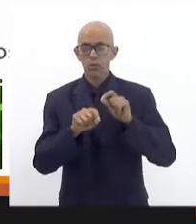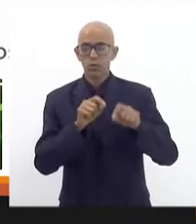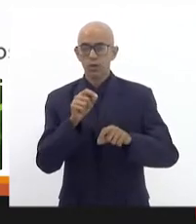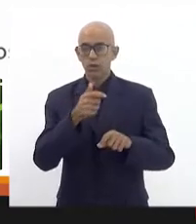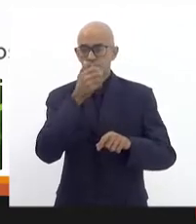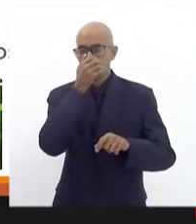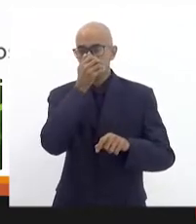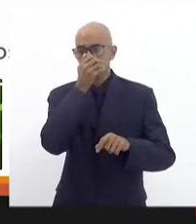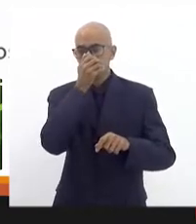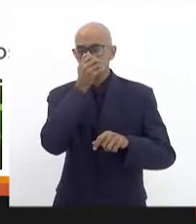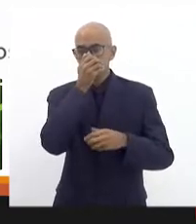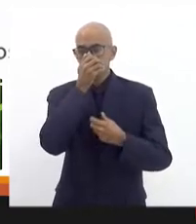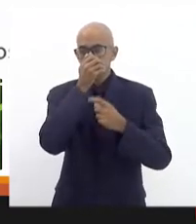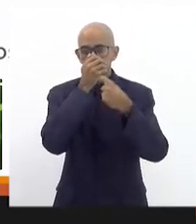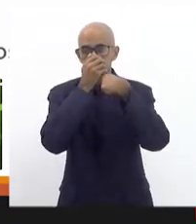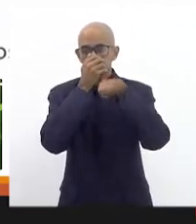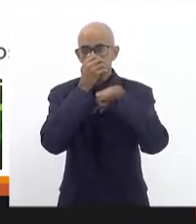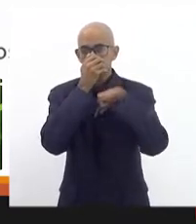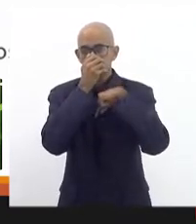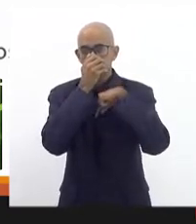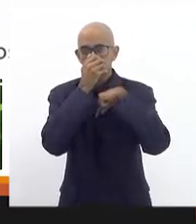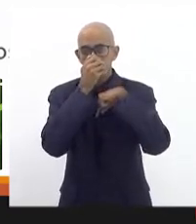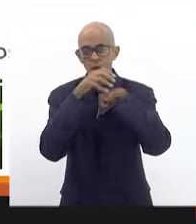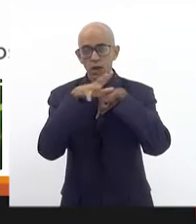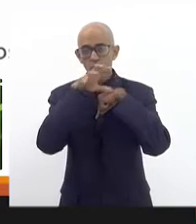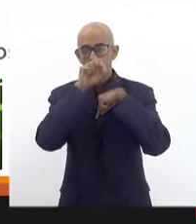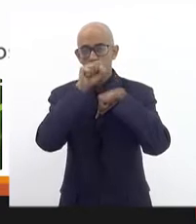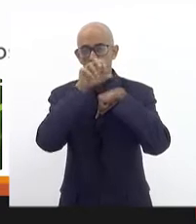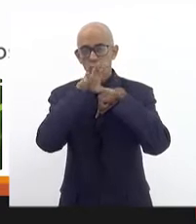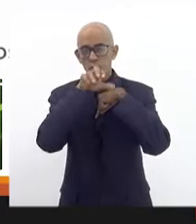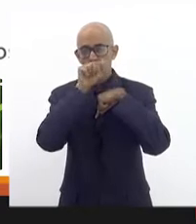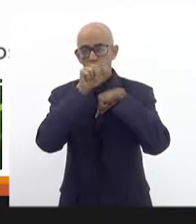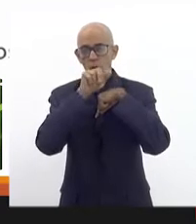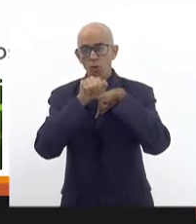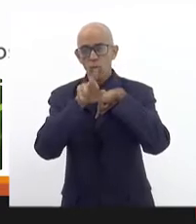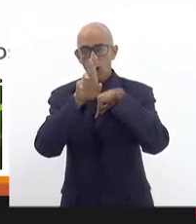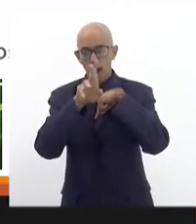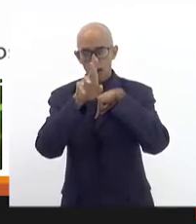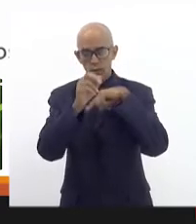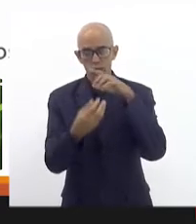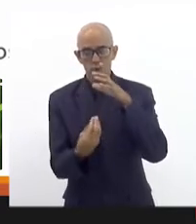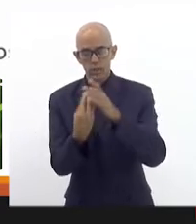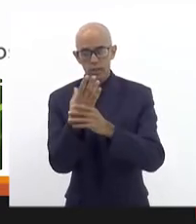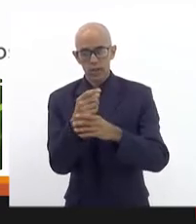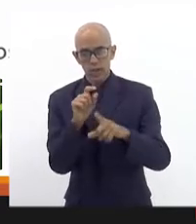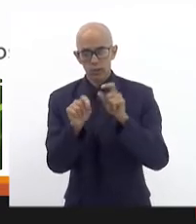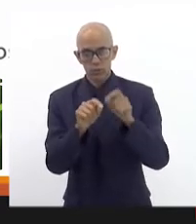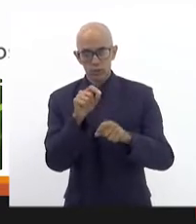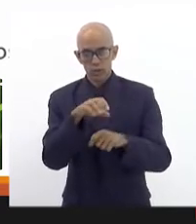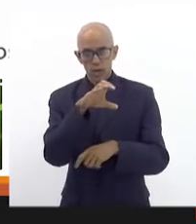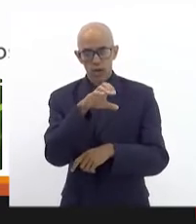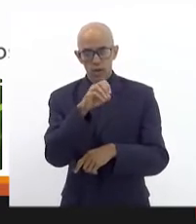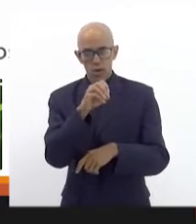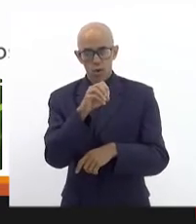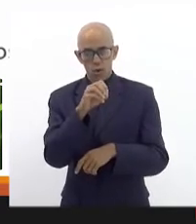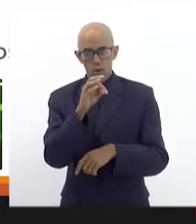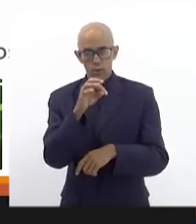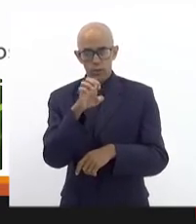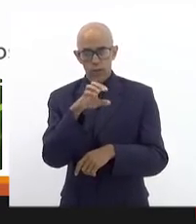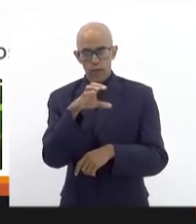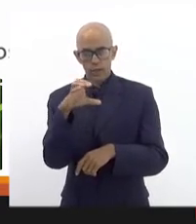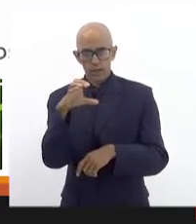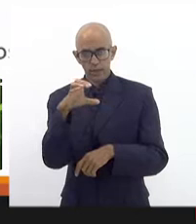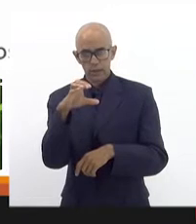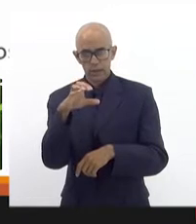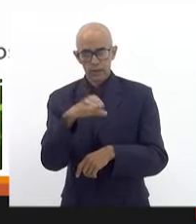invasivo, o aparelho, né, de respiração, que criado lá na Coptec, na COP, né,